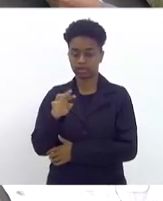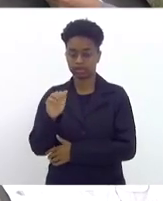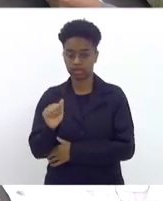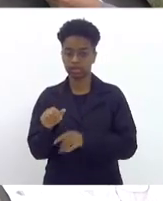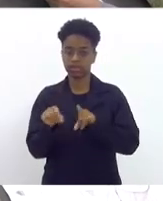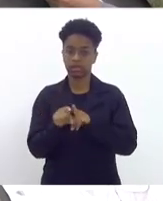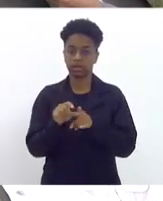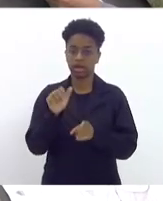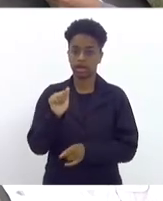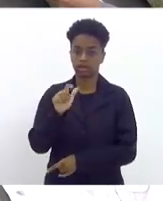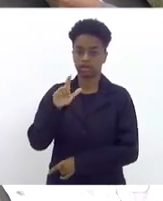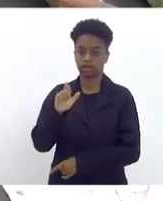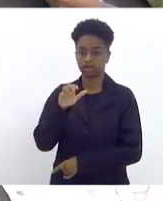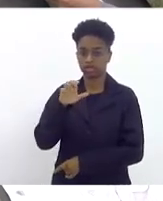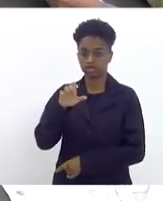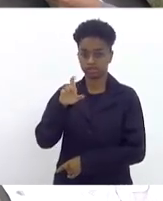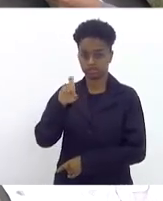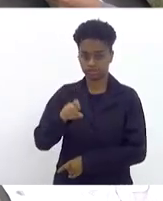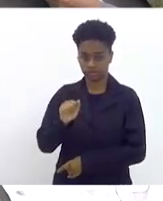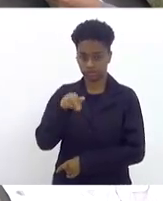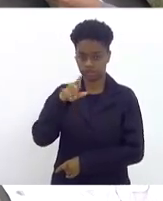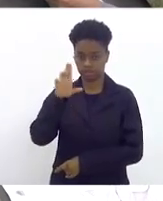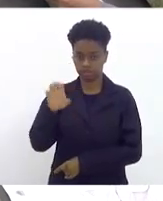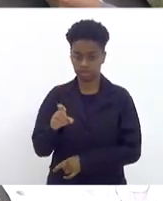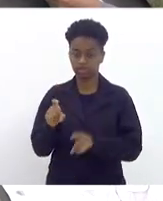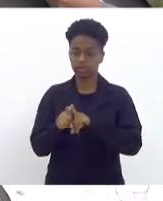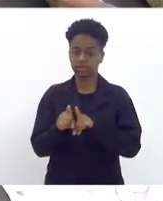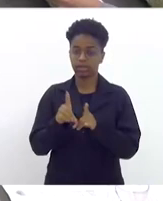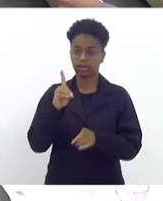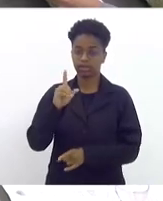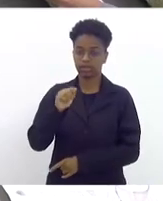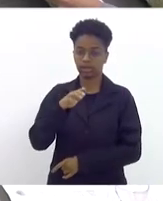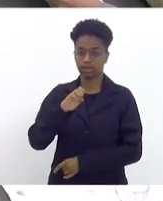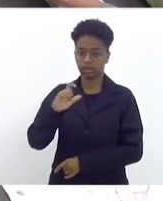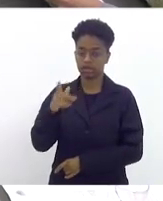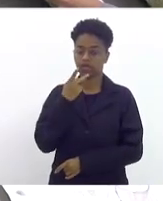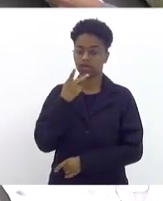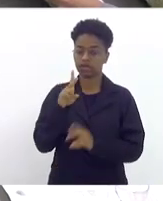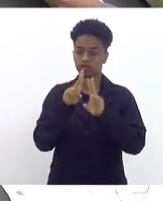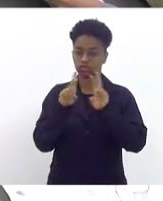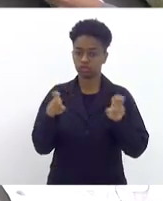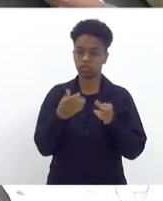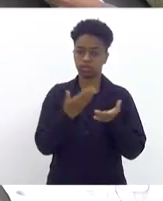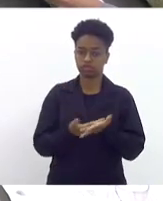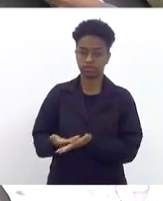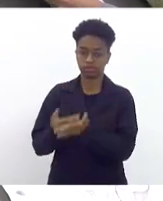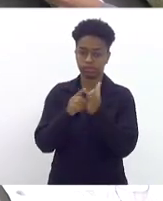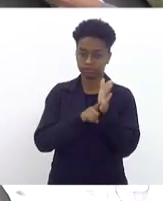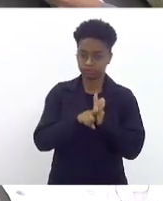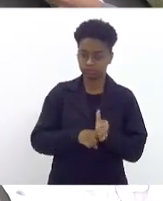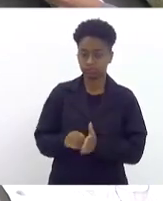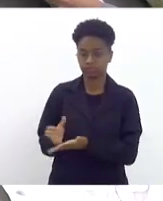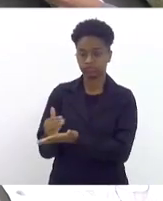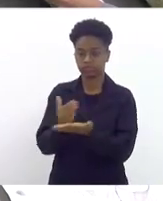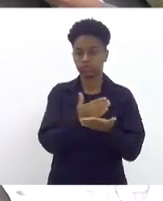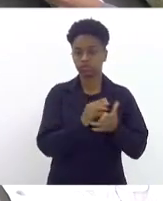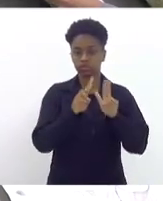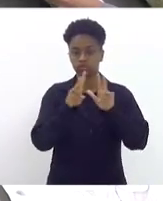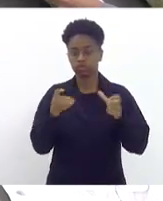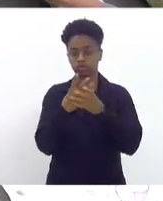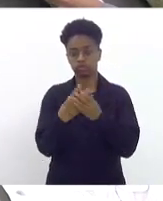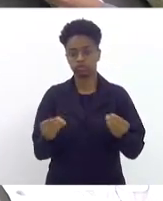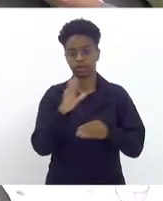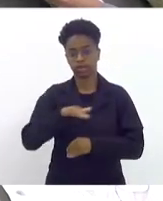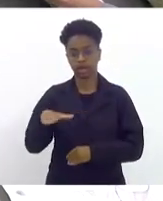librelon que trata da produção de herdados e estudos sobre desaparecimento de crianças e adolescentes no território